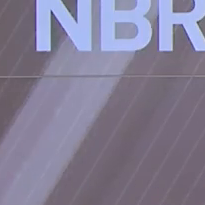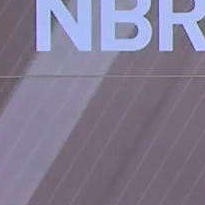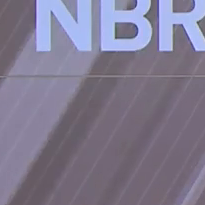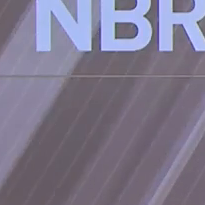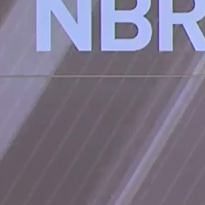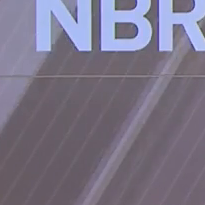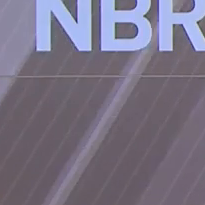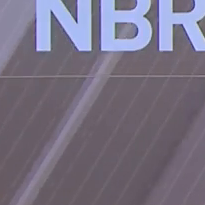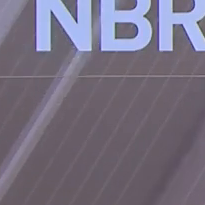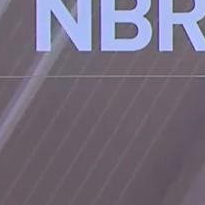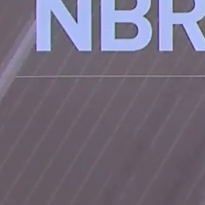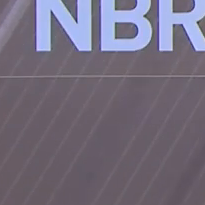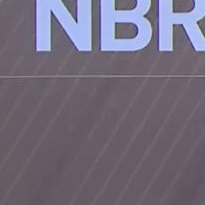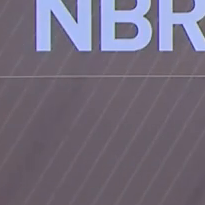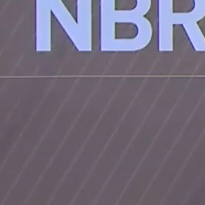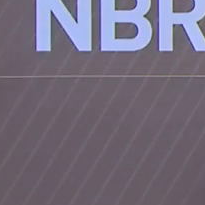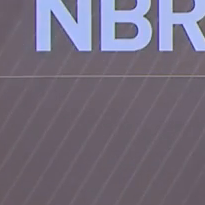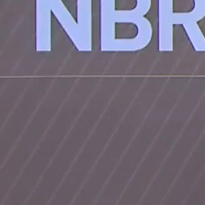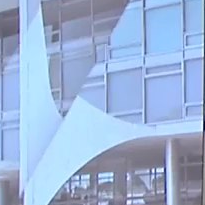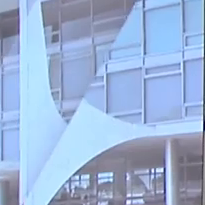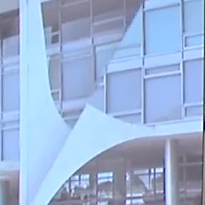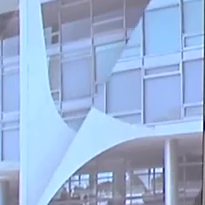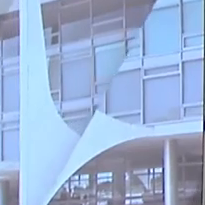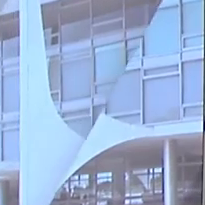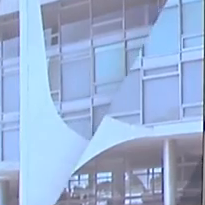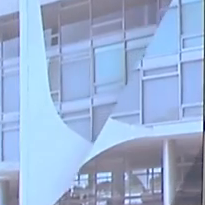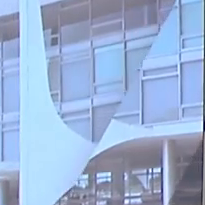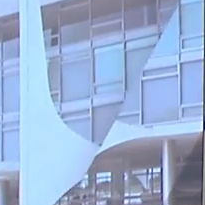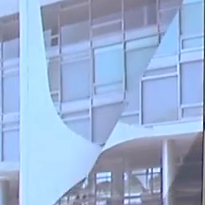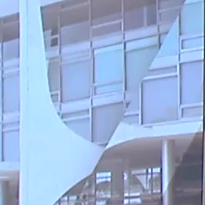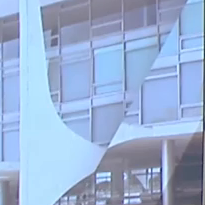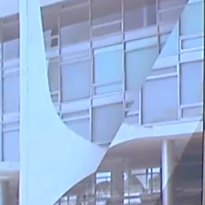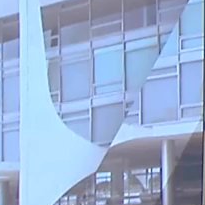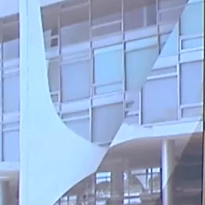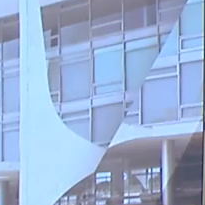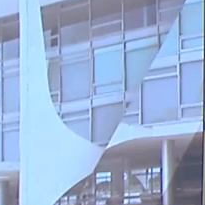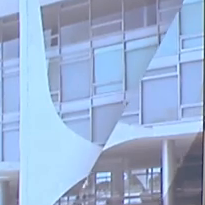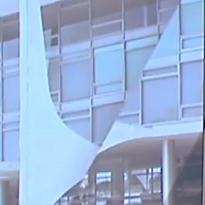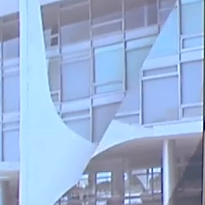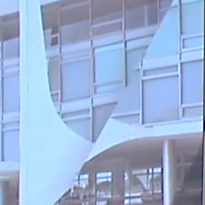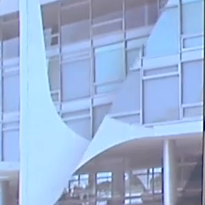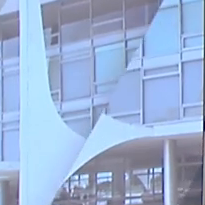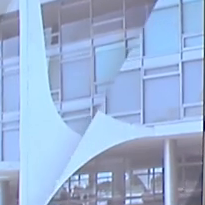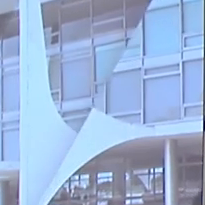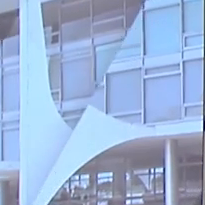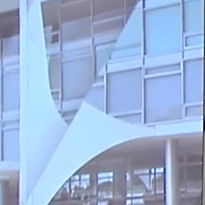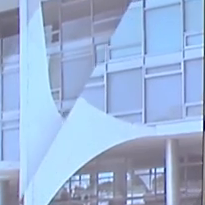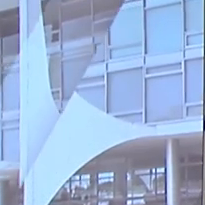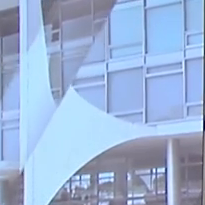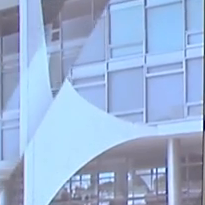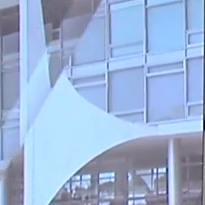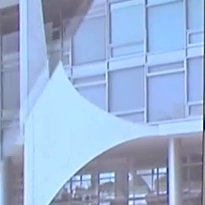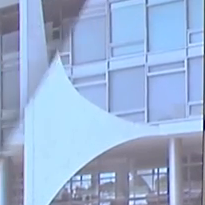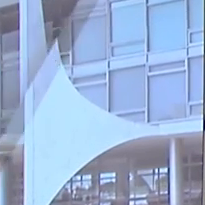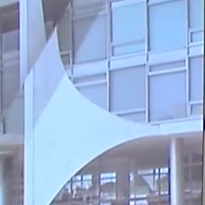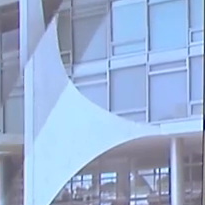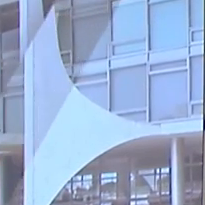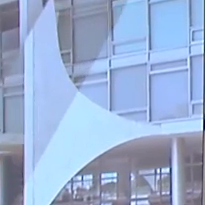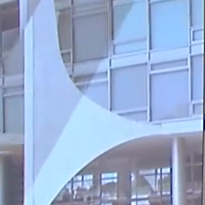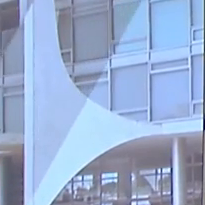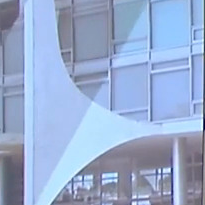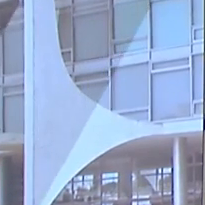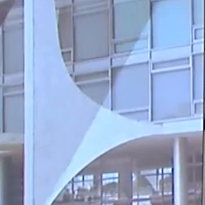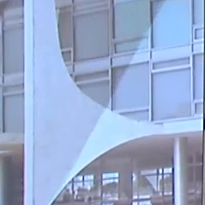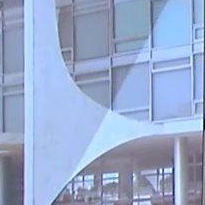financeira internacional o presidente temer ressaltou que o diálogo com o congresso nacional está sendo produtivo